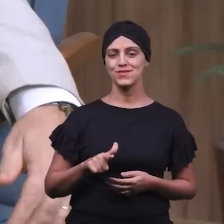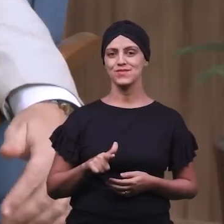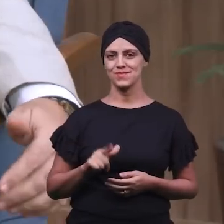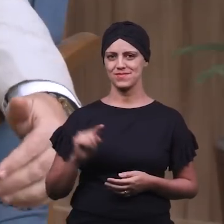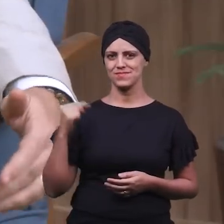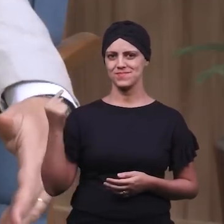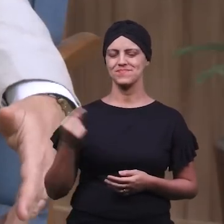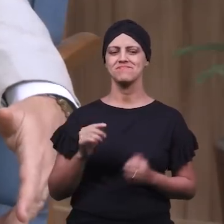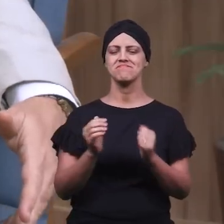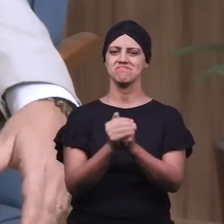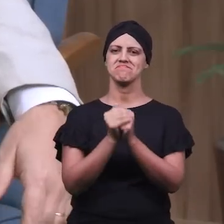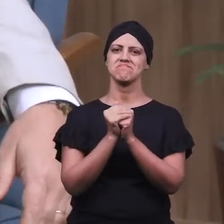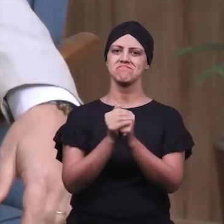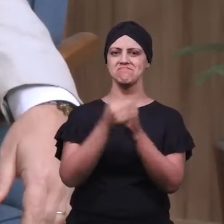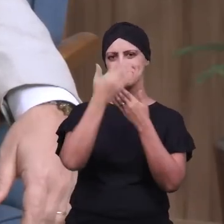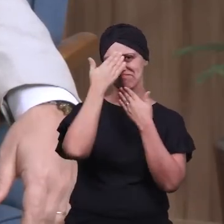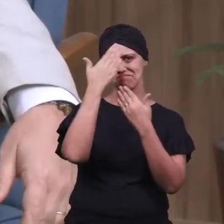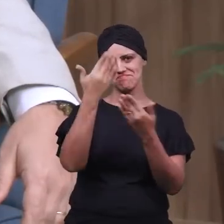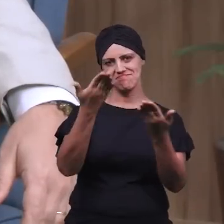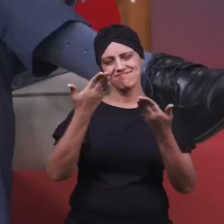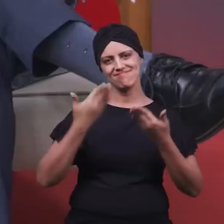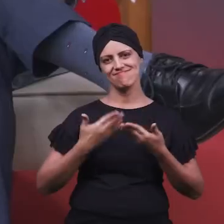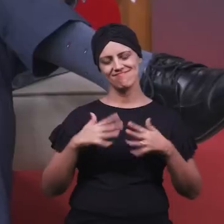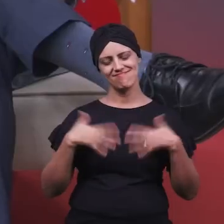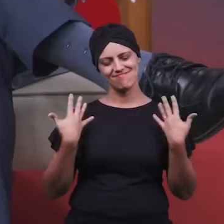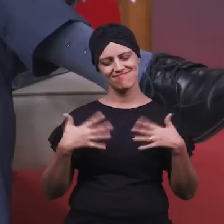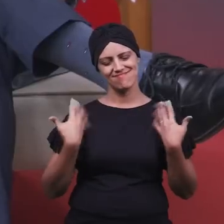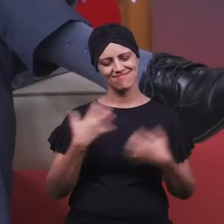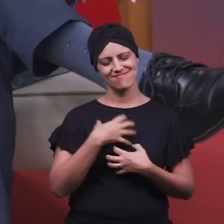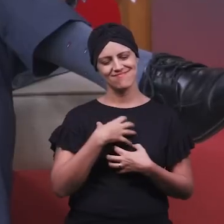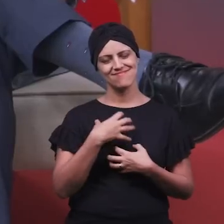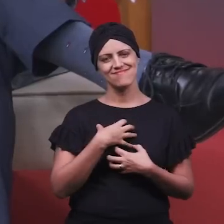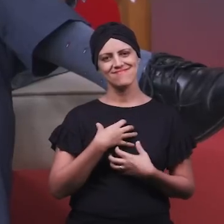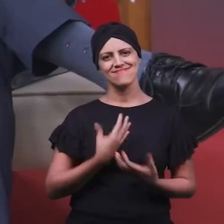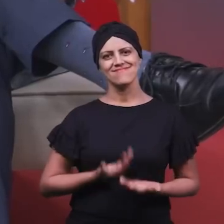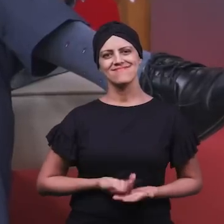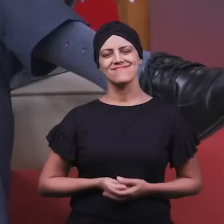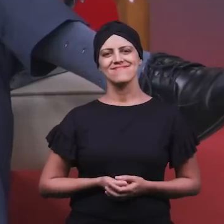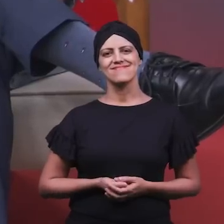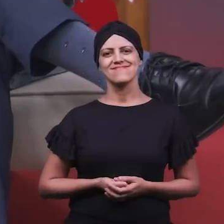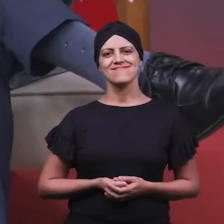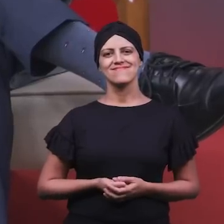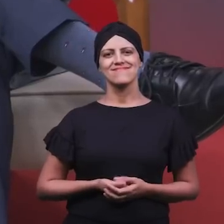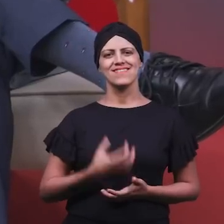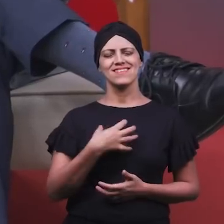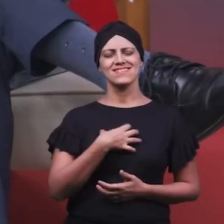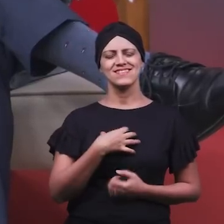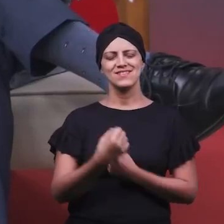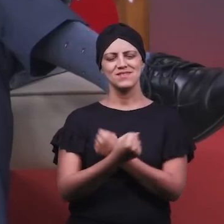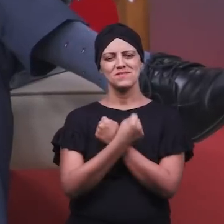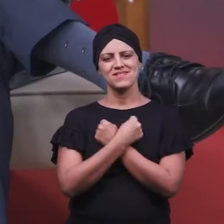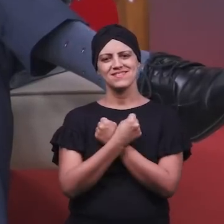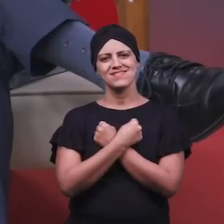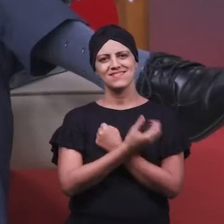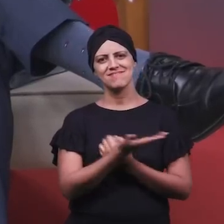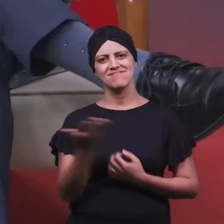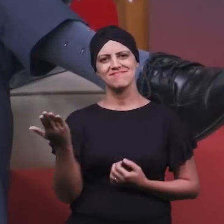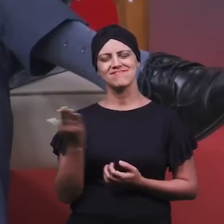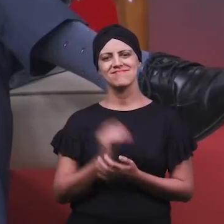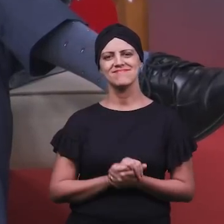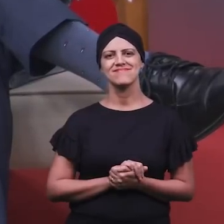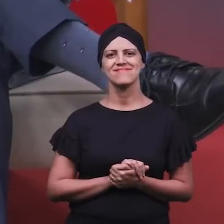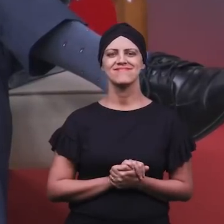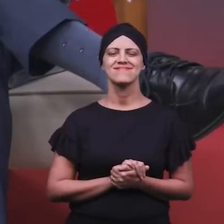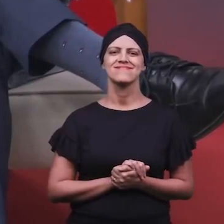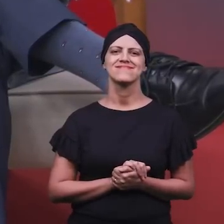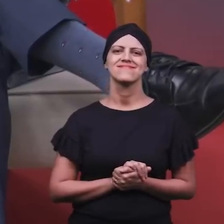aqui o convite para estar conosco em outras ocasiões. Amém. Muito obrigado pelo convite. A alegria foi toda minha. Me sinto